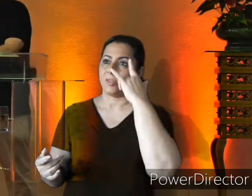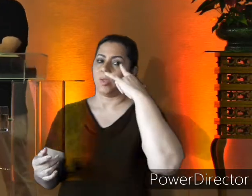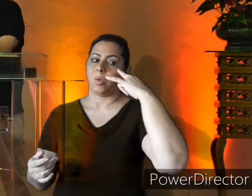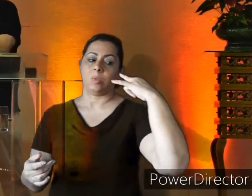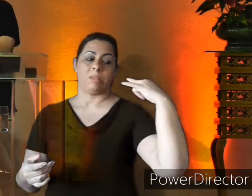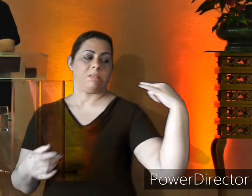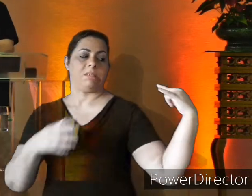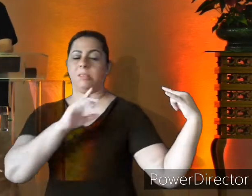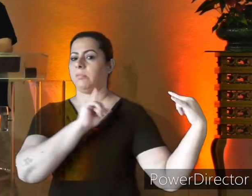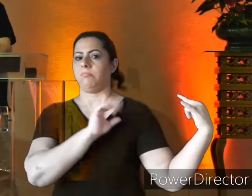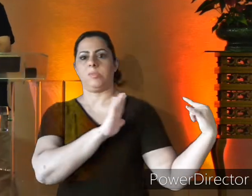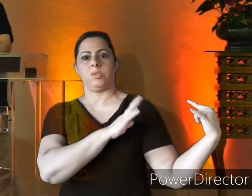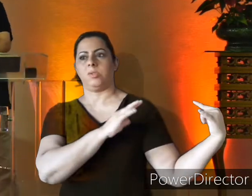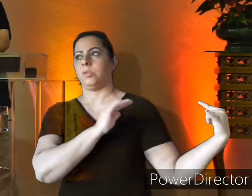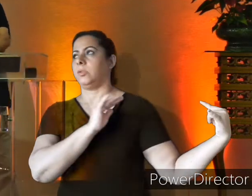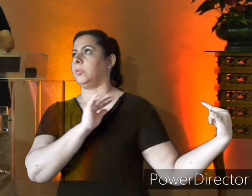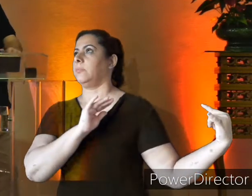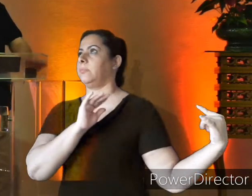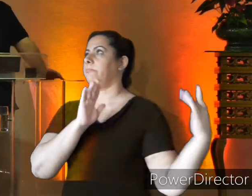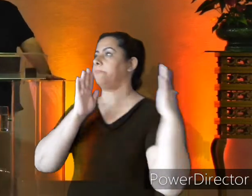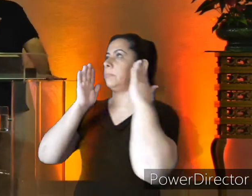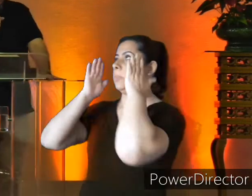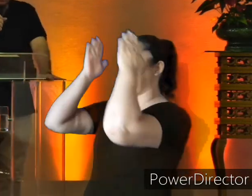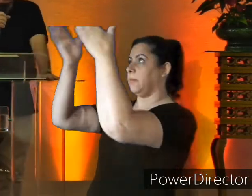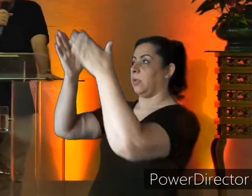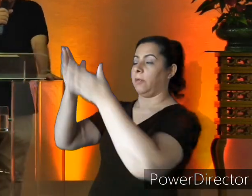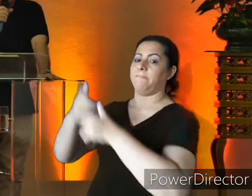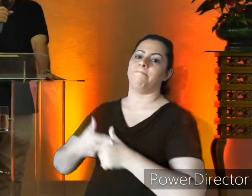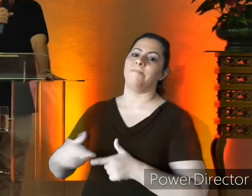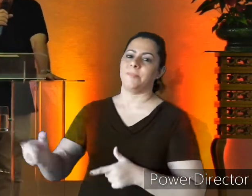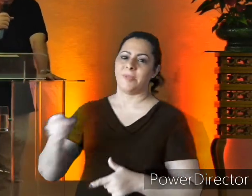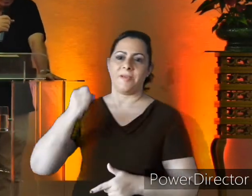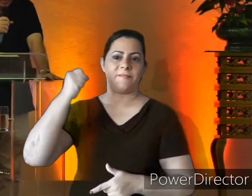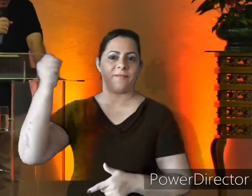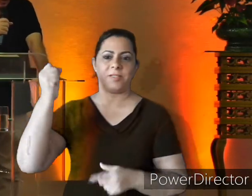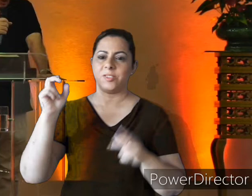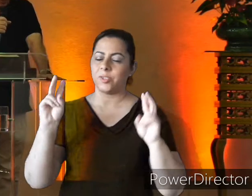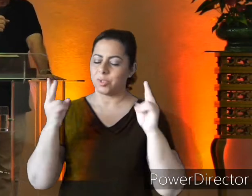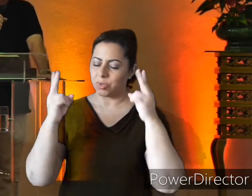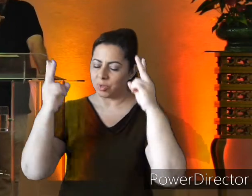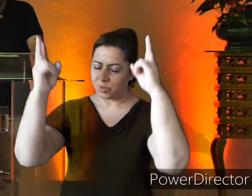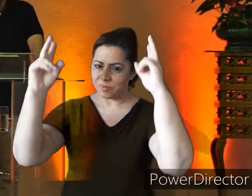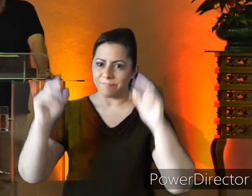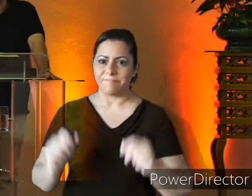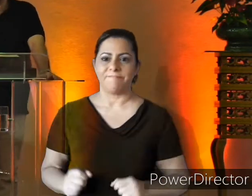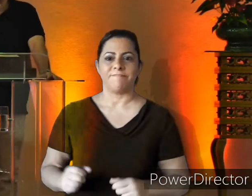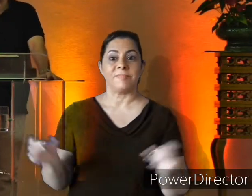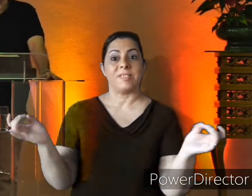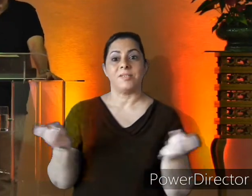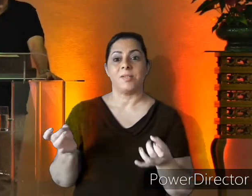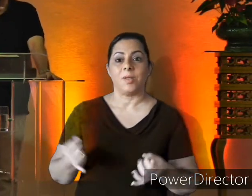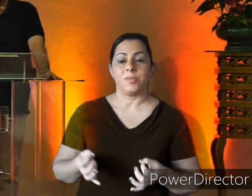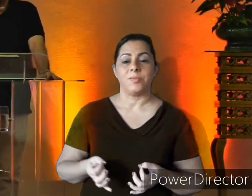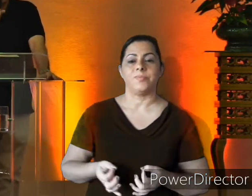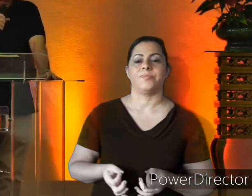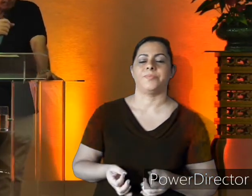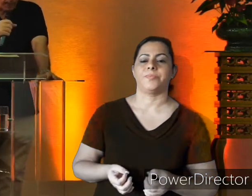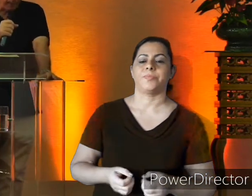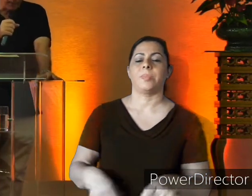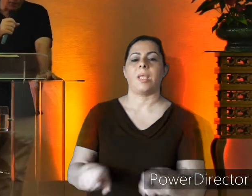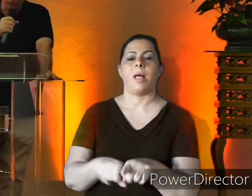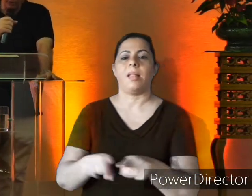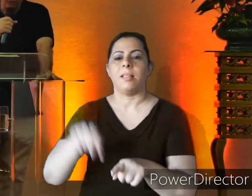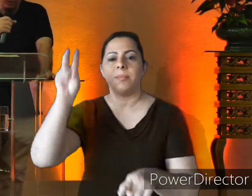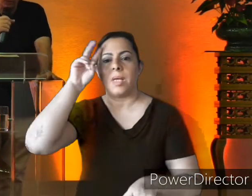Daniel também, quando ele se entristece e ele quer agora uma resposta de Deus, e